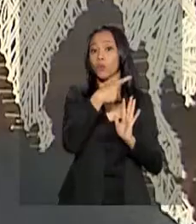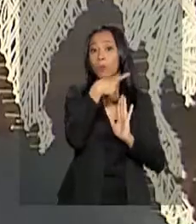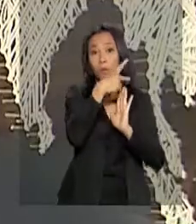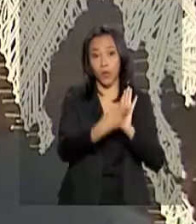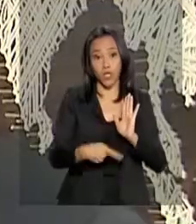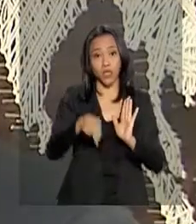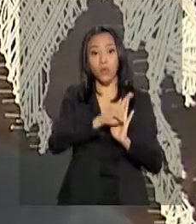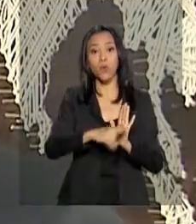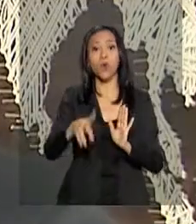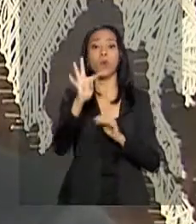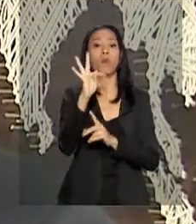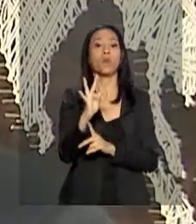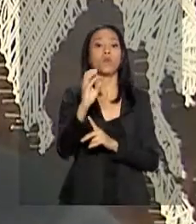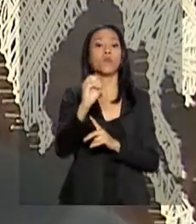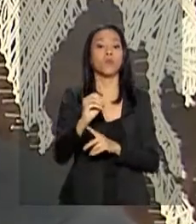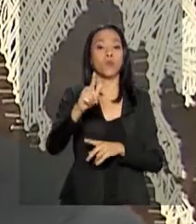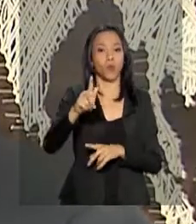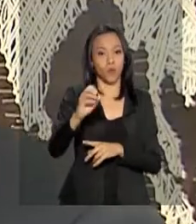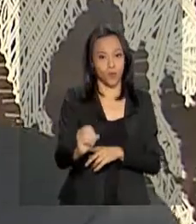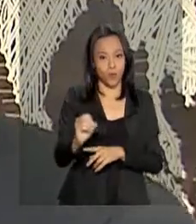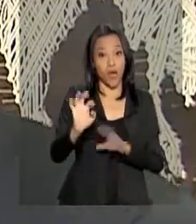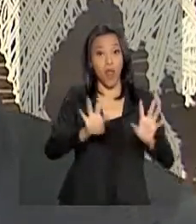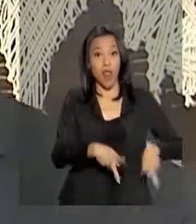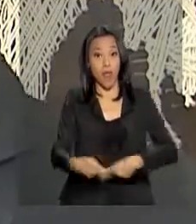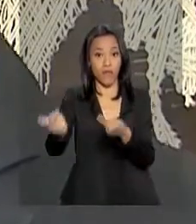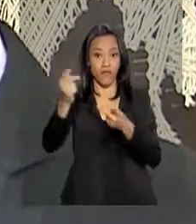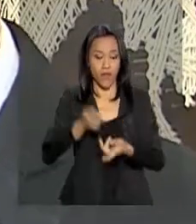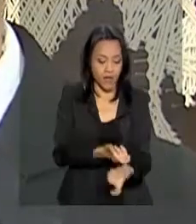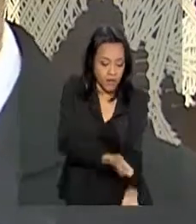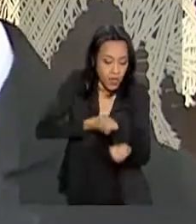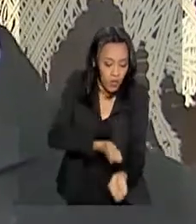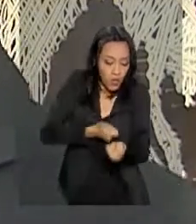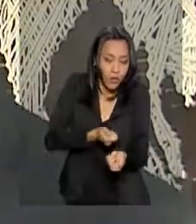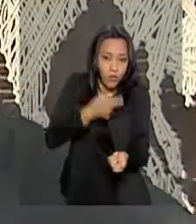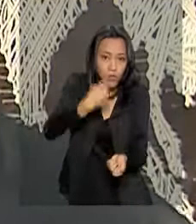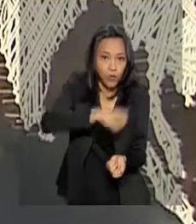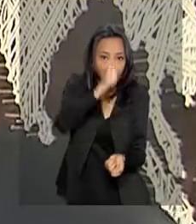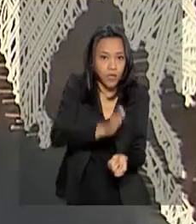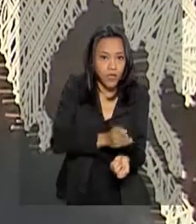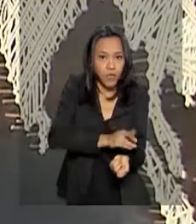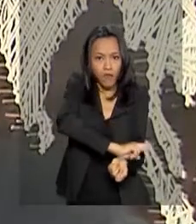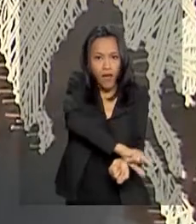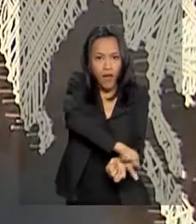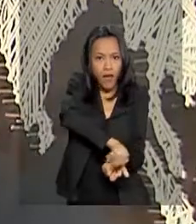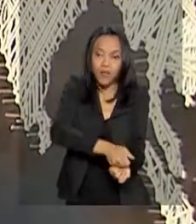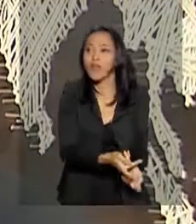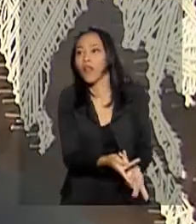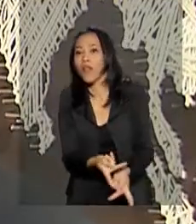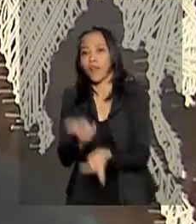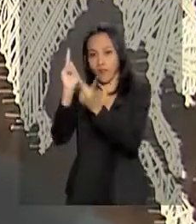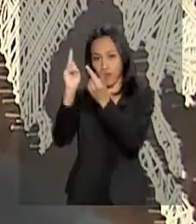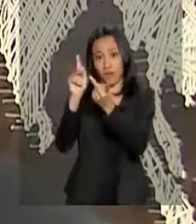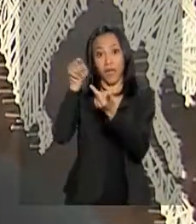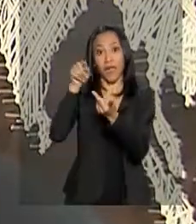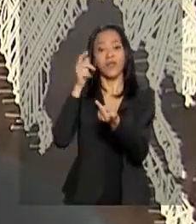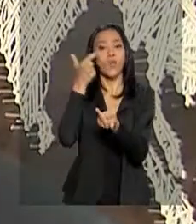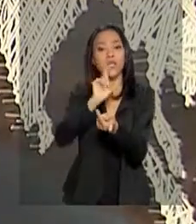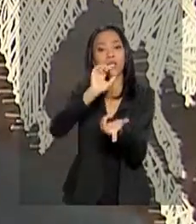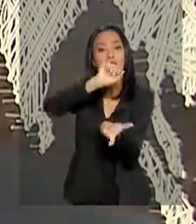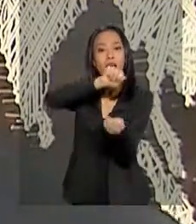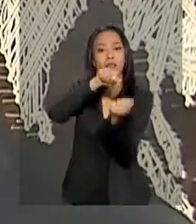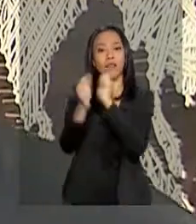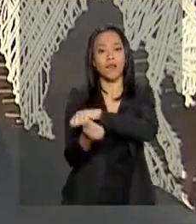Ao levarmos espécies de mandioca brasileira para lá, para que elas pudessem se adaptar